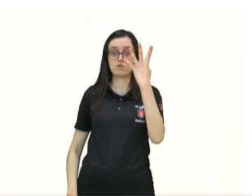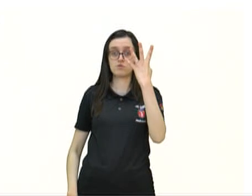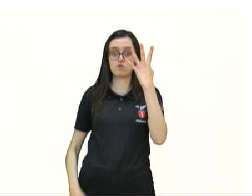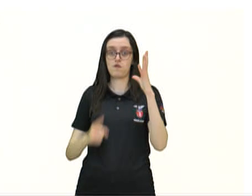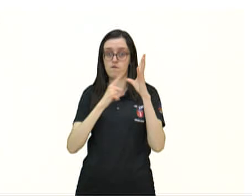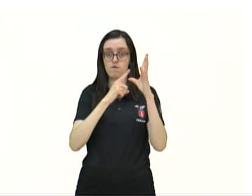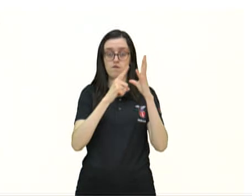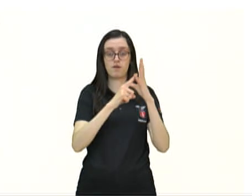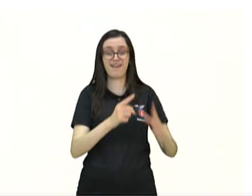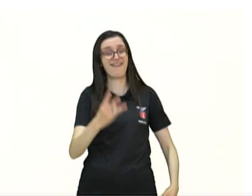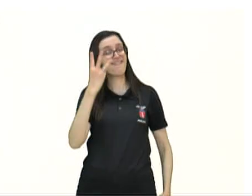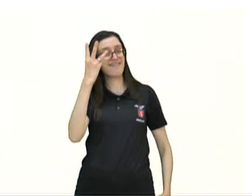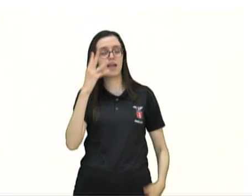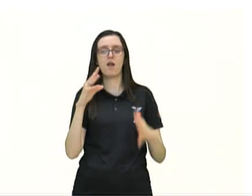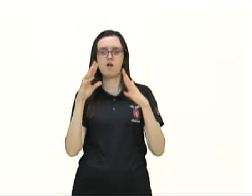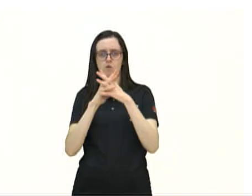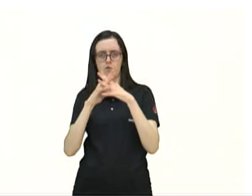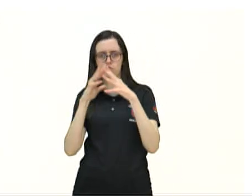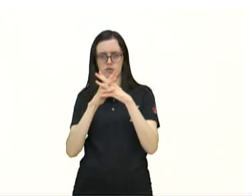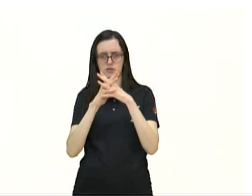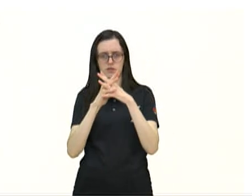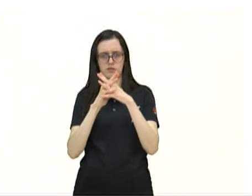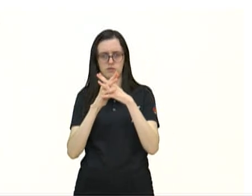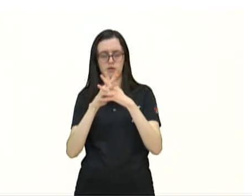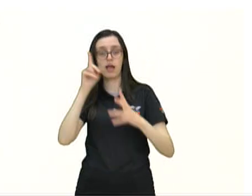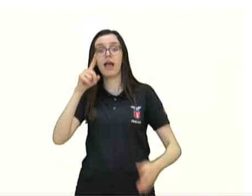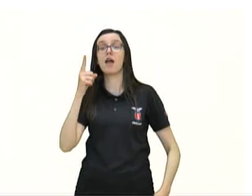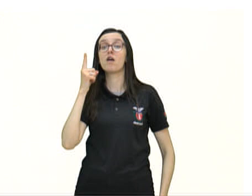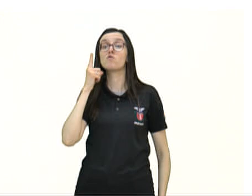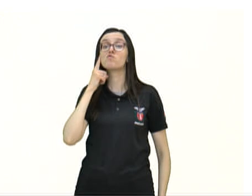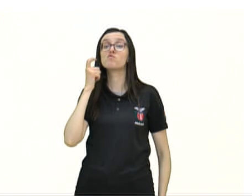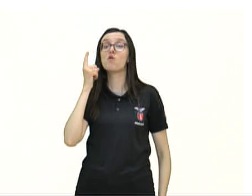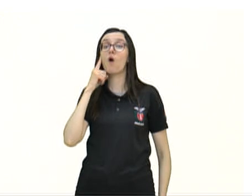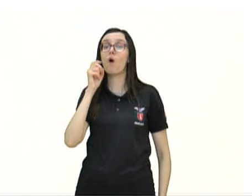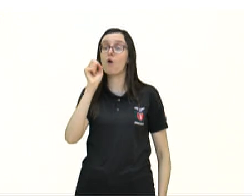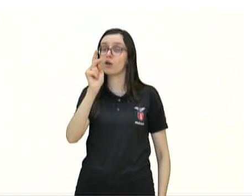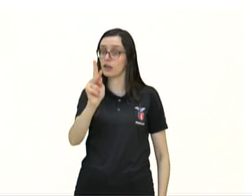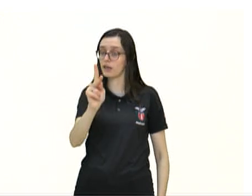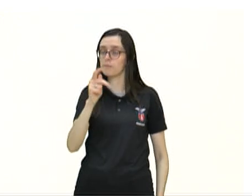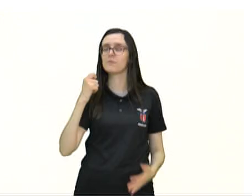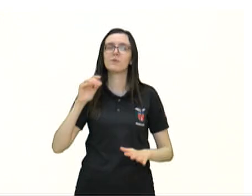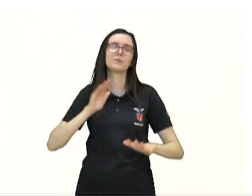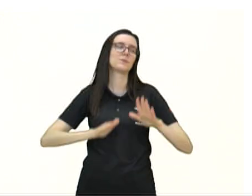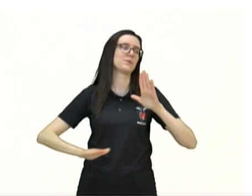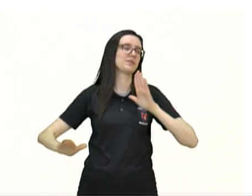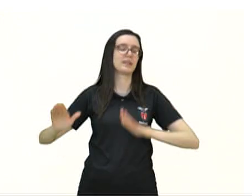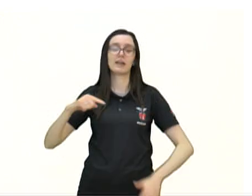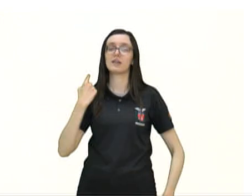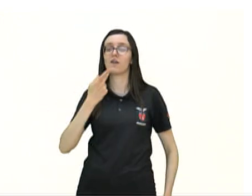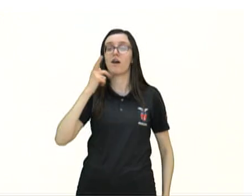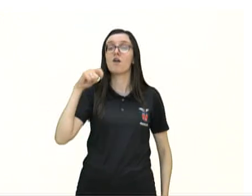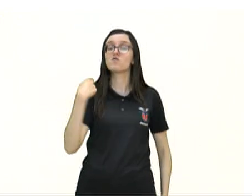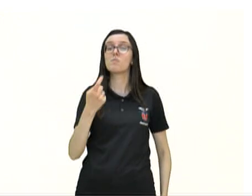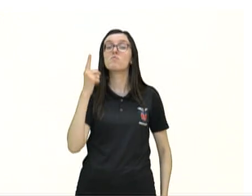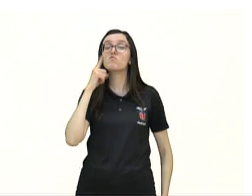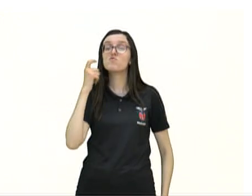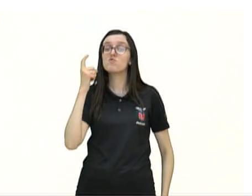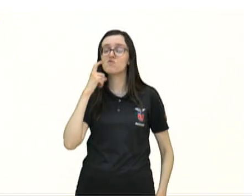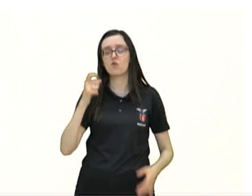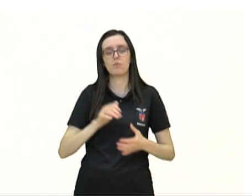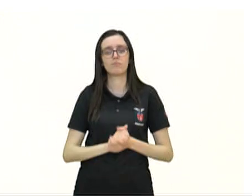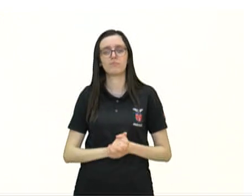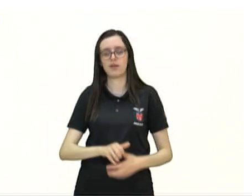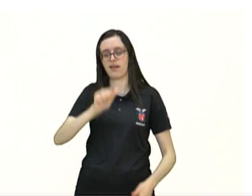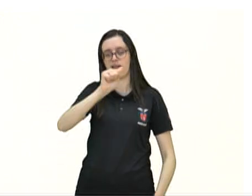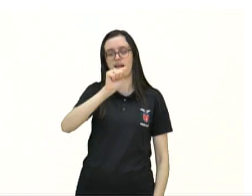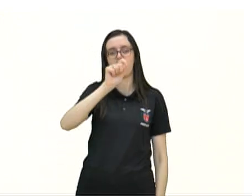3 consoantes. Nós estamos falando do som, certo? Isso que a gente tem que tomar cuidado. Nós estamos falando do som.